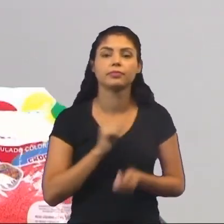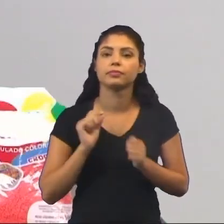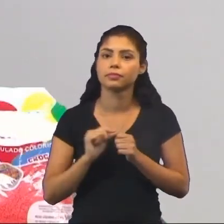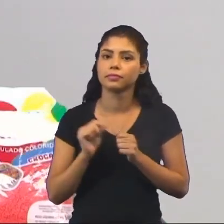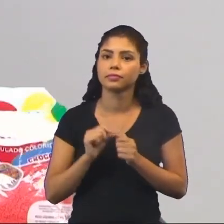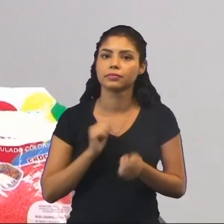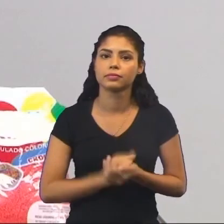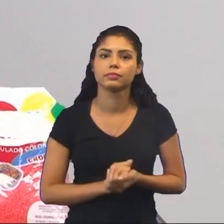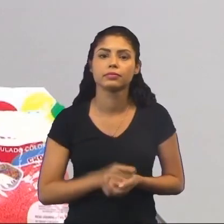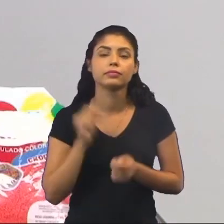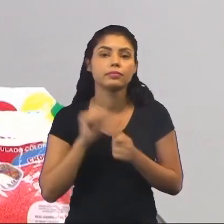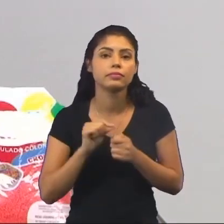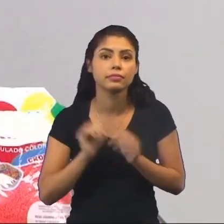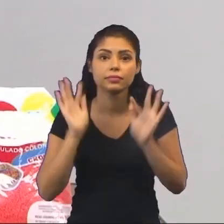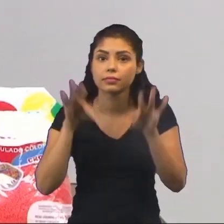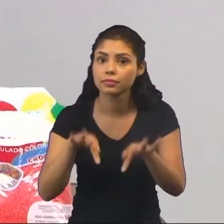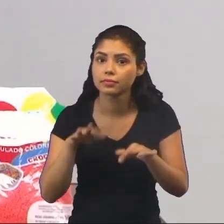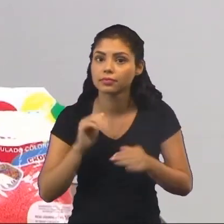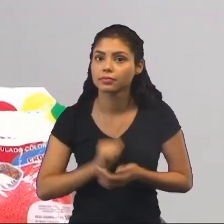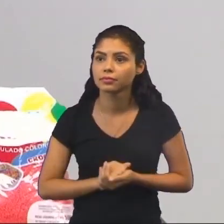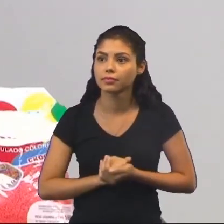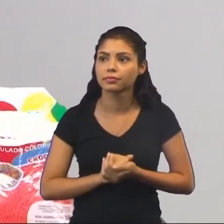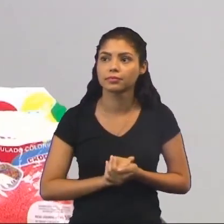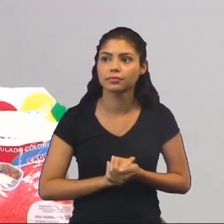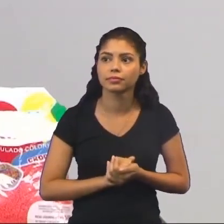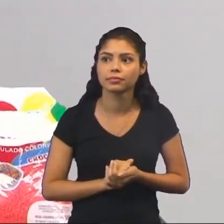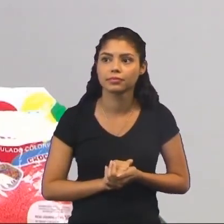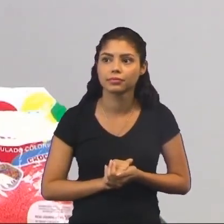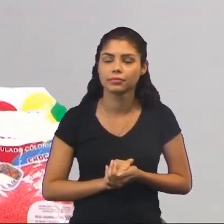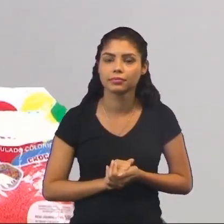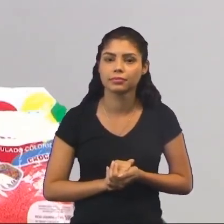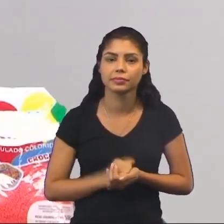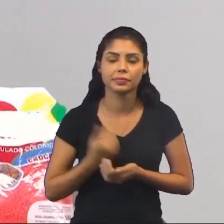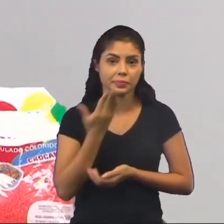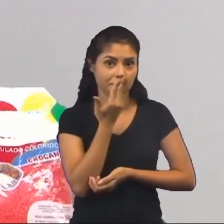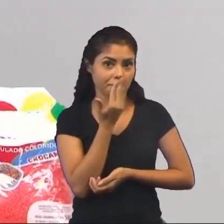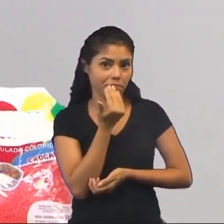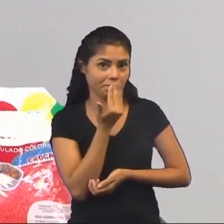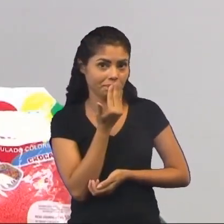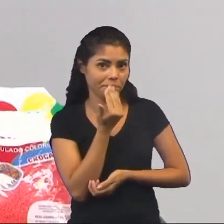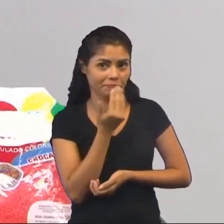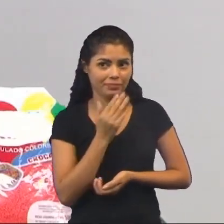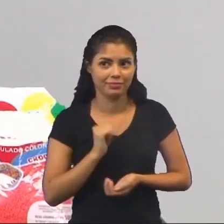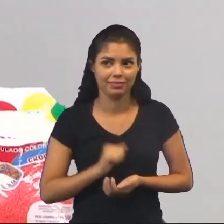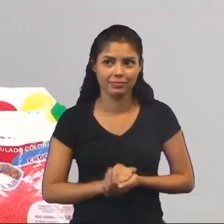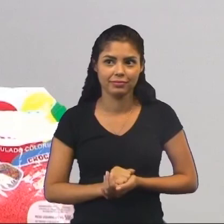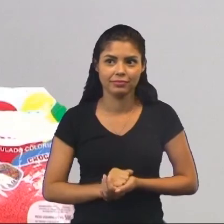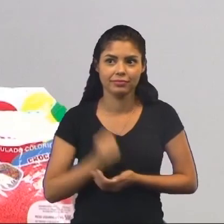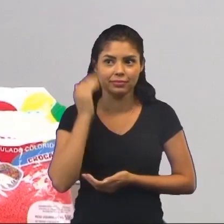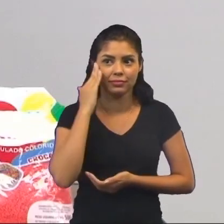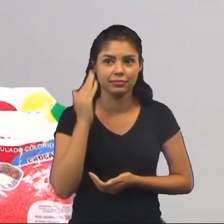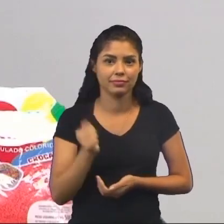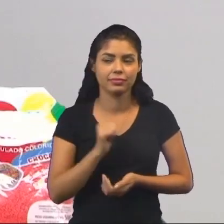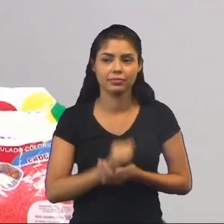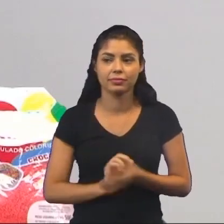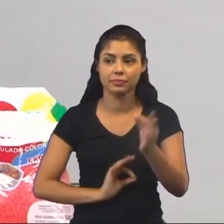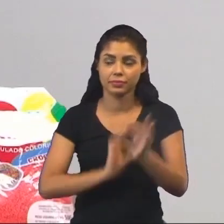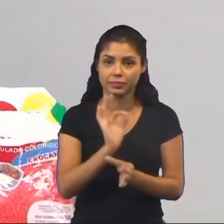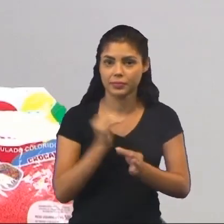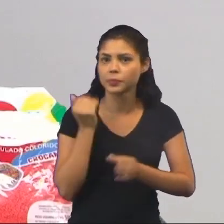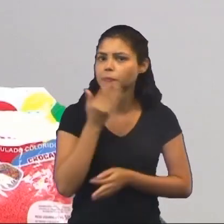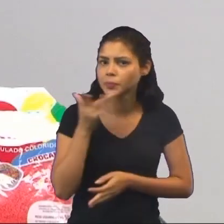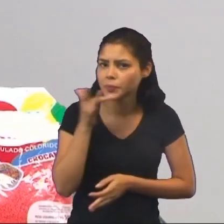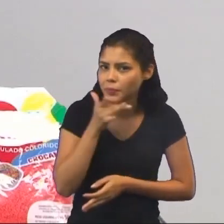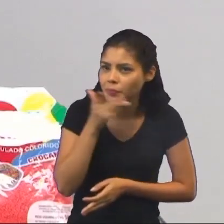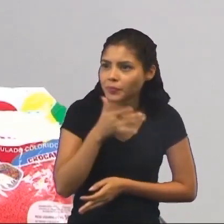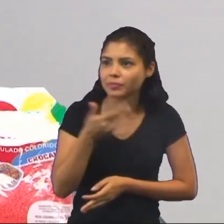receita, nós temos que fazer o que no final? Provar. Então, eu vou provar para saber se está realmente